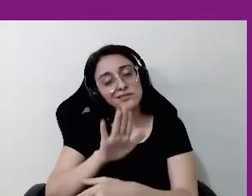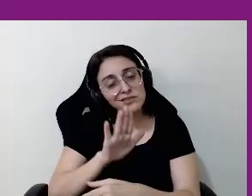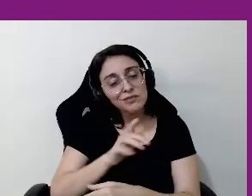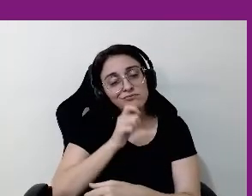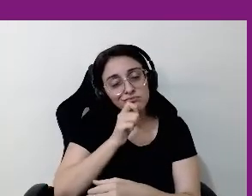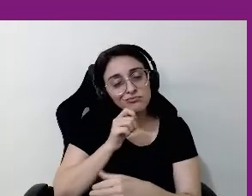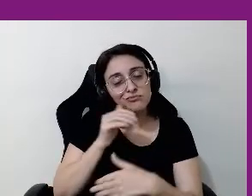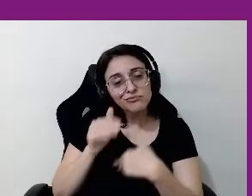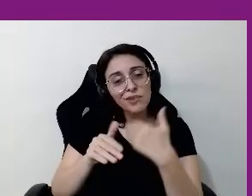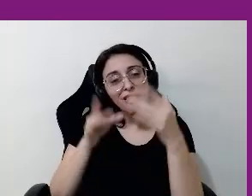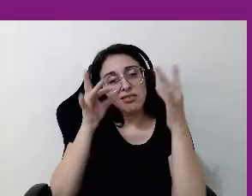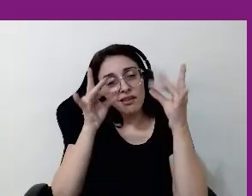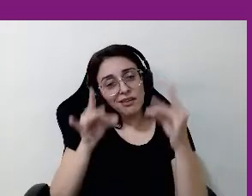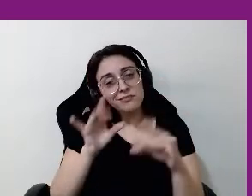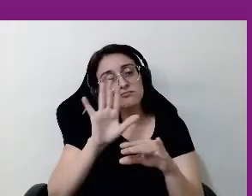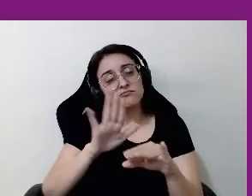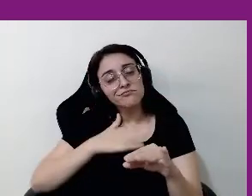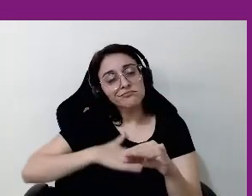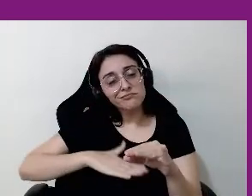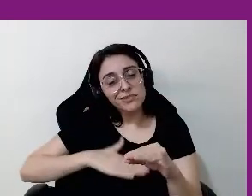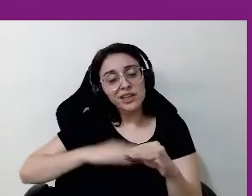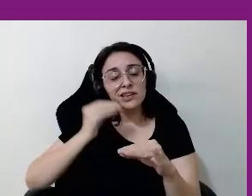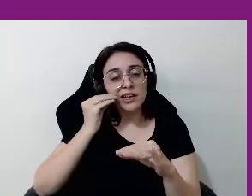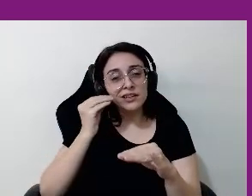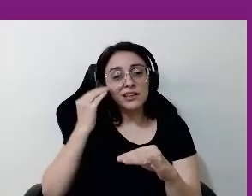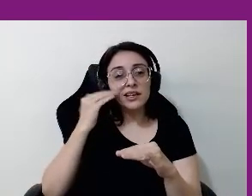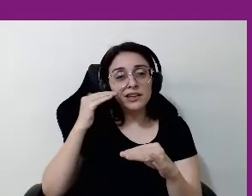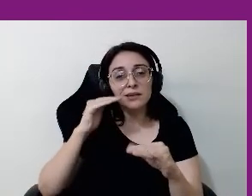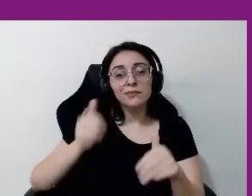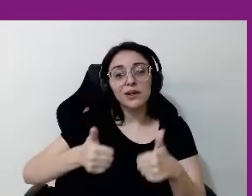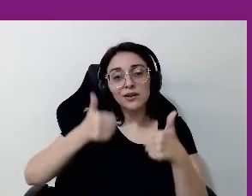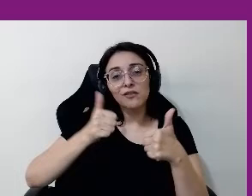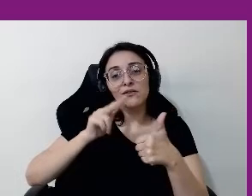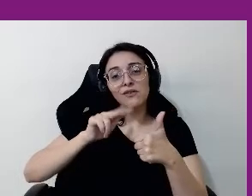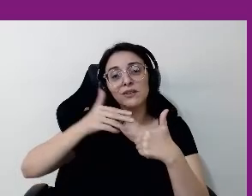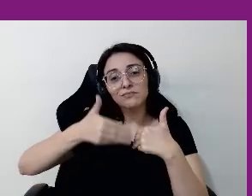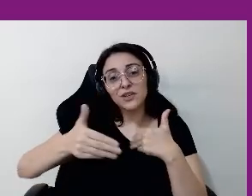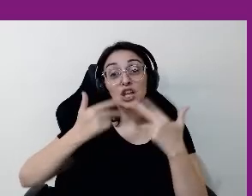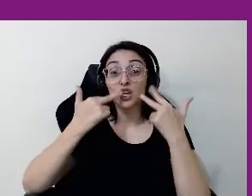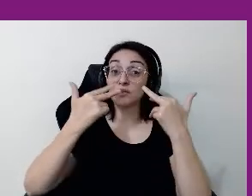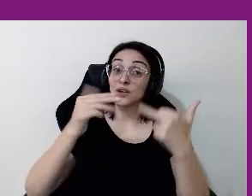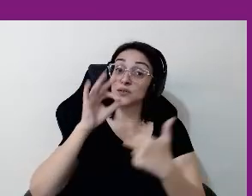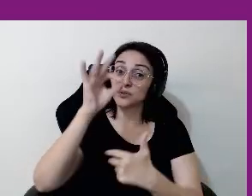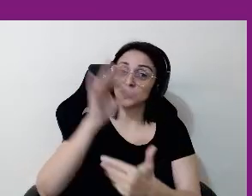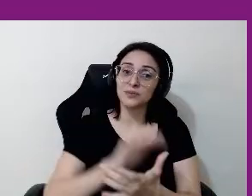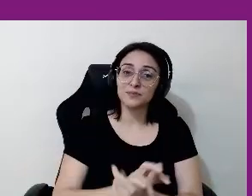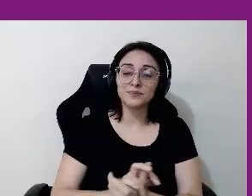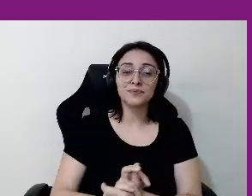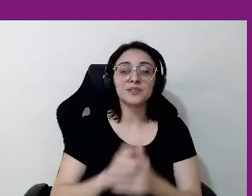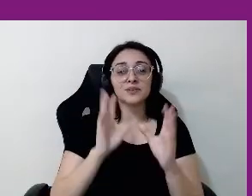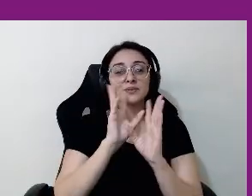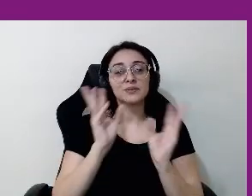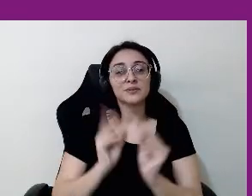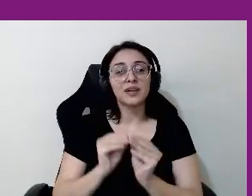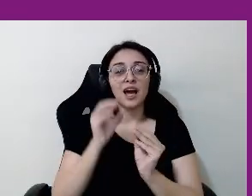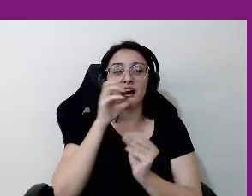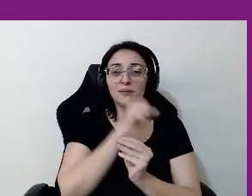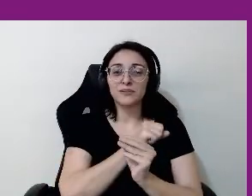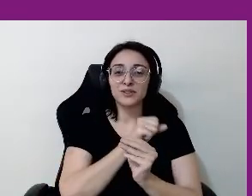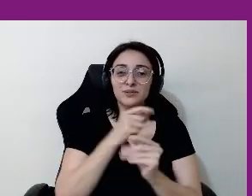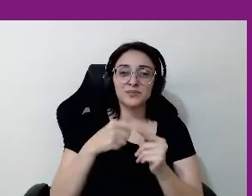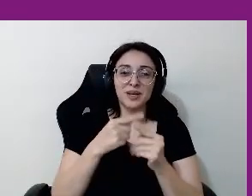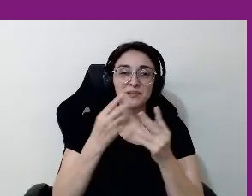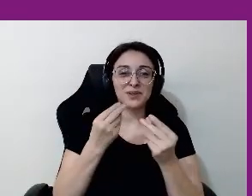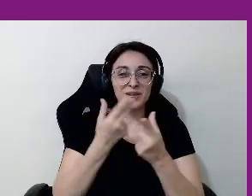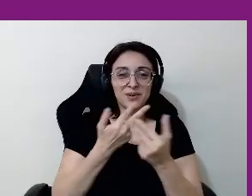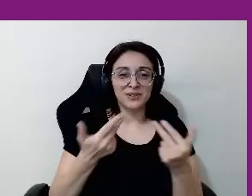está se detalhando, ainda está se tentando entender melhor. Eu acho que nós vamos ter novidades futuras. E, por fim, vou rapidinho, né, porque tem muita